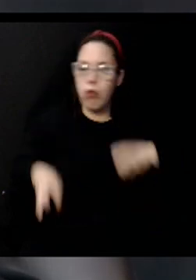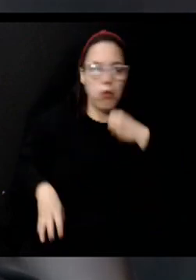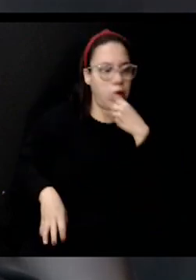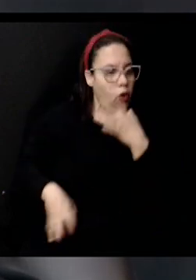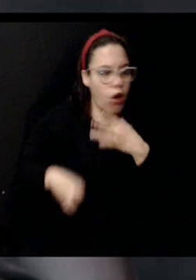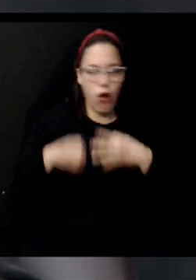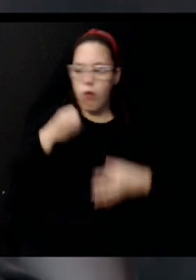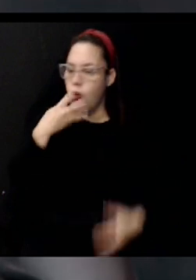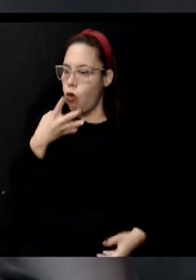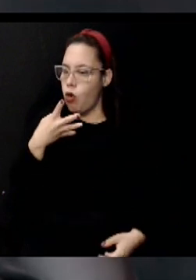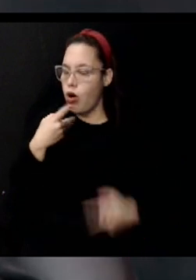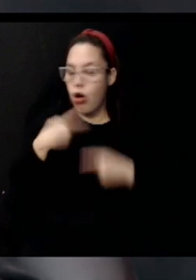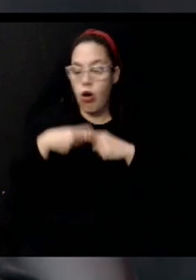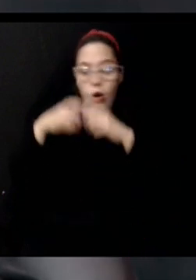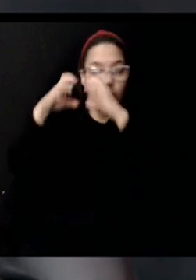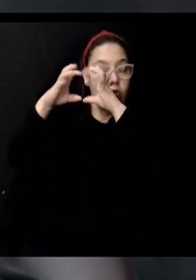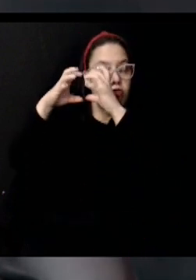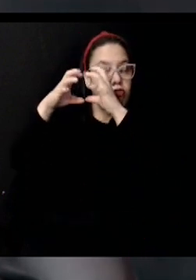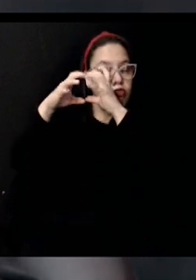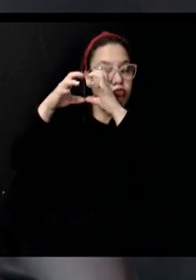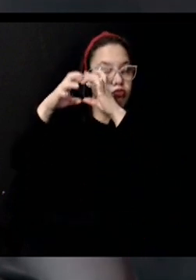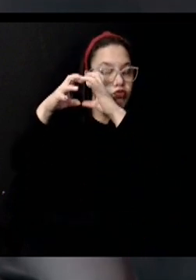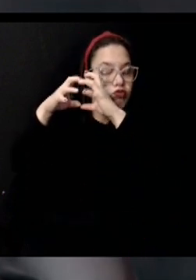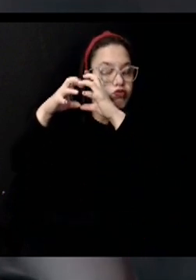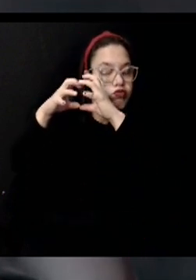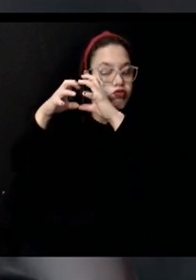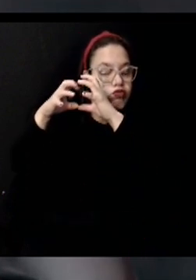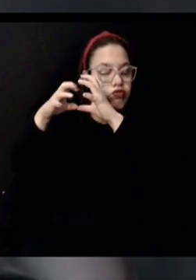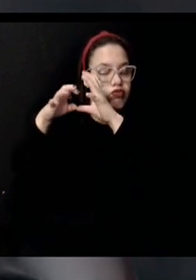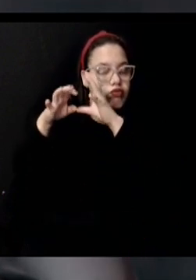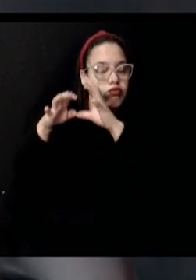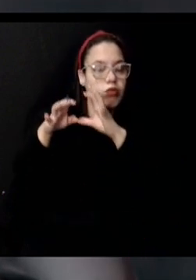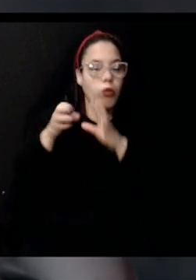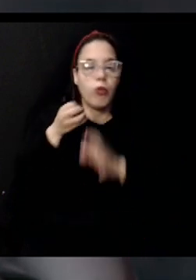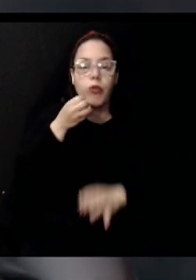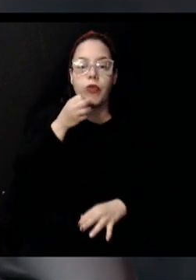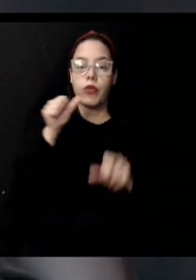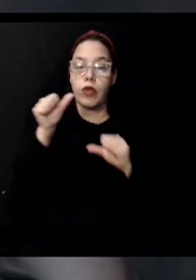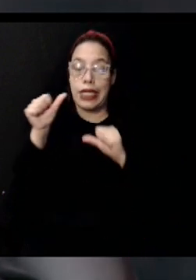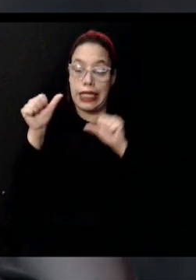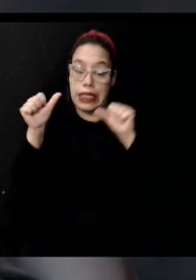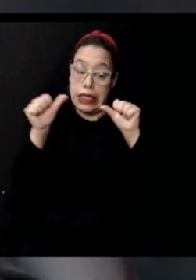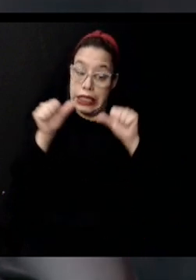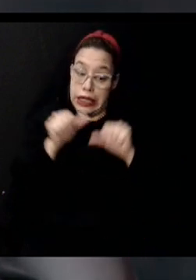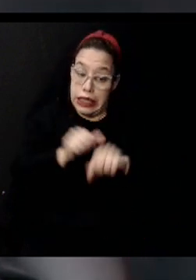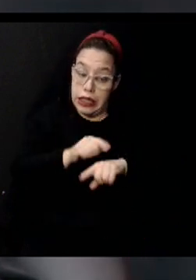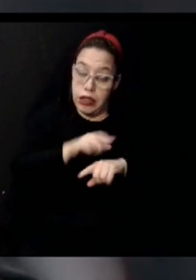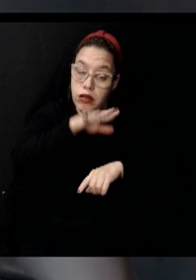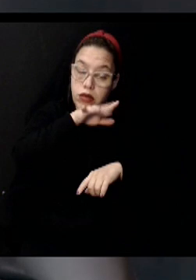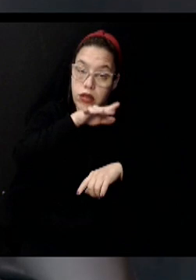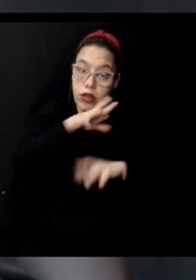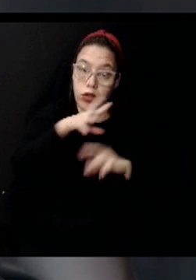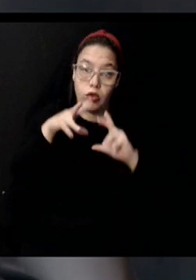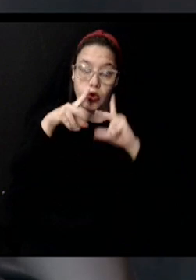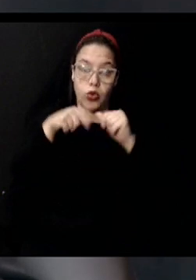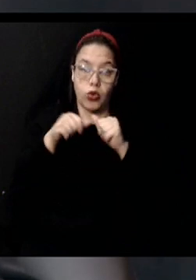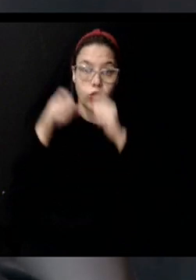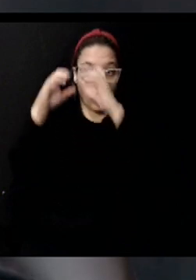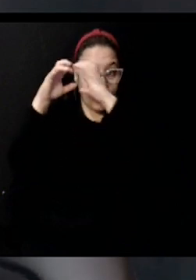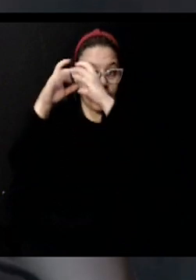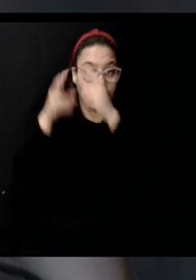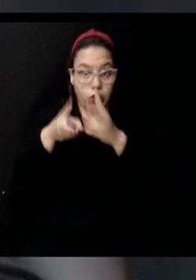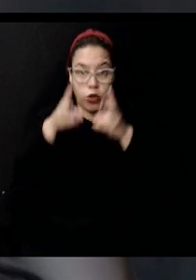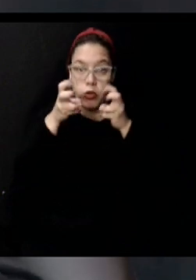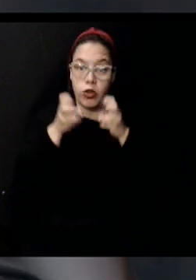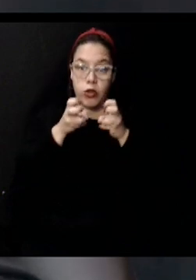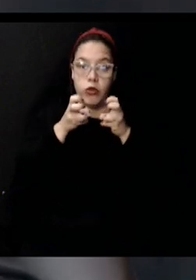cérebro ele foi programado para trabalhar as coisas ruins. Sabe, tudo que é ruim, você pode perceber, tudo que é